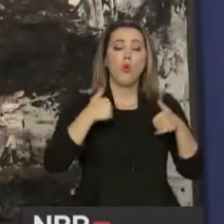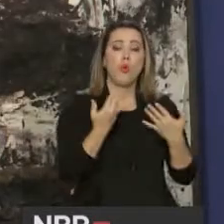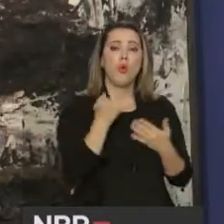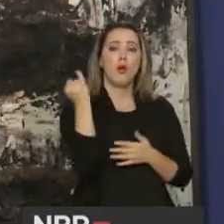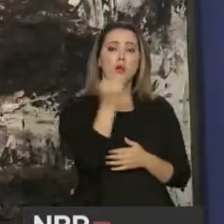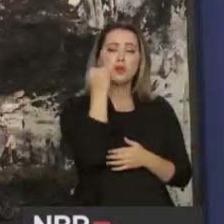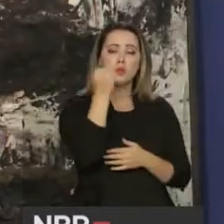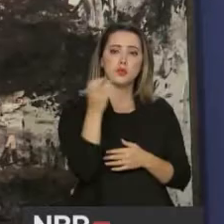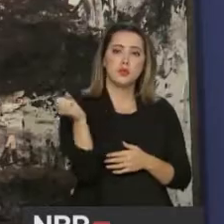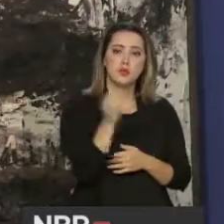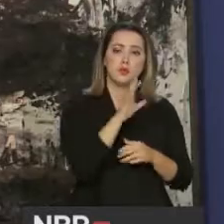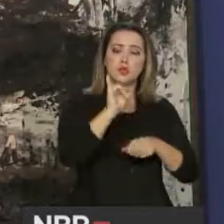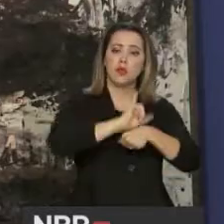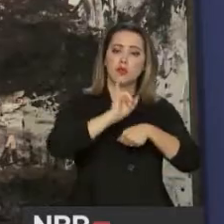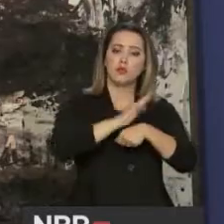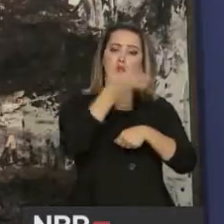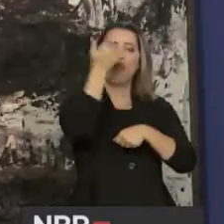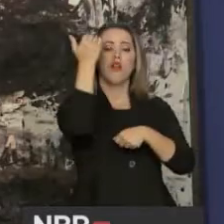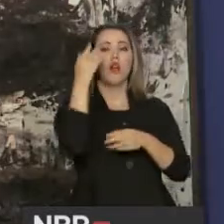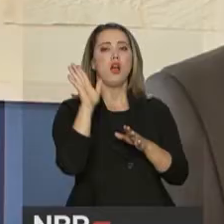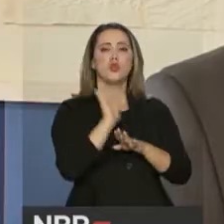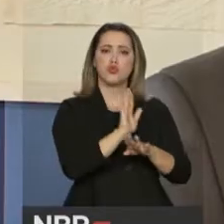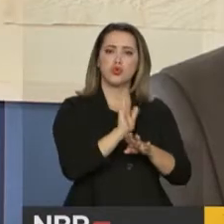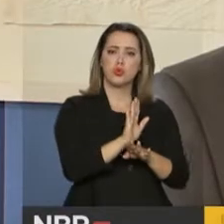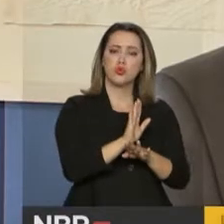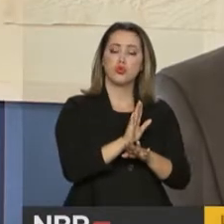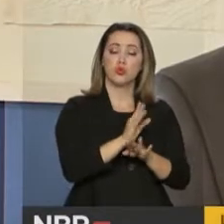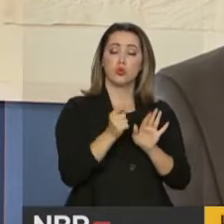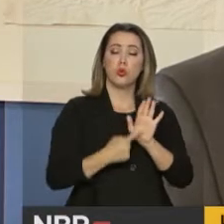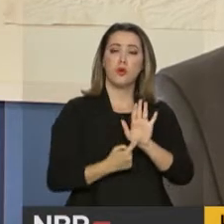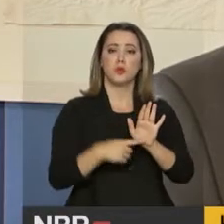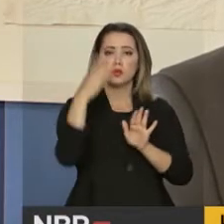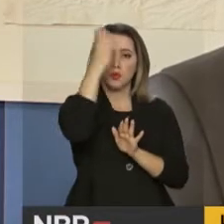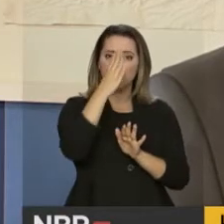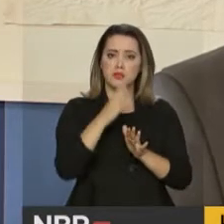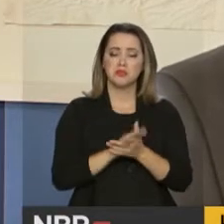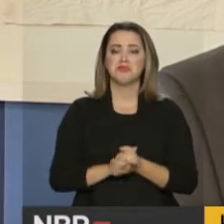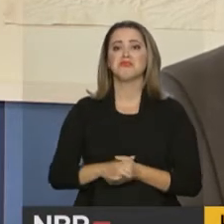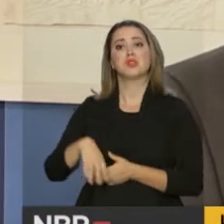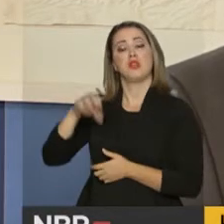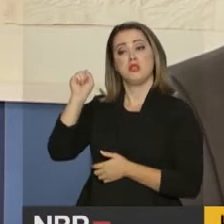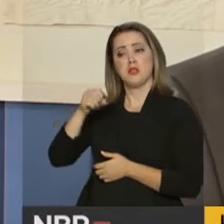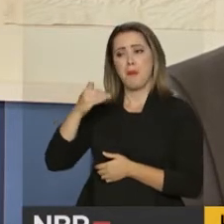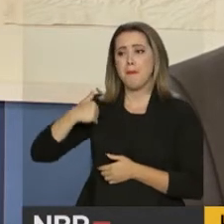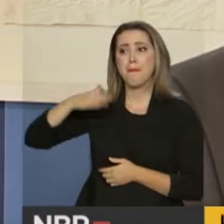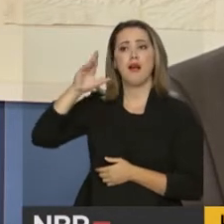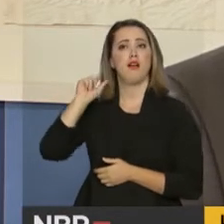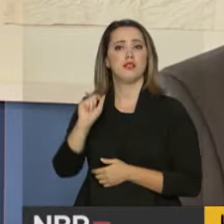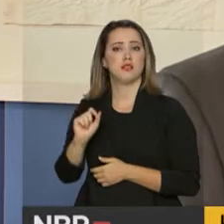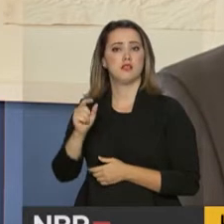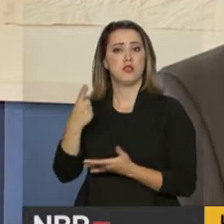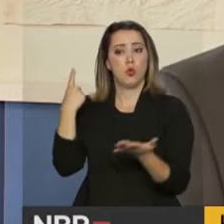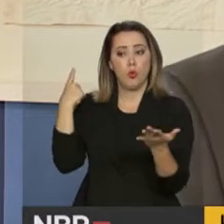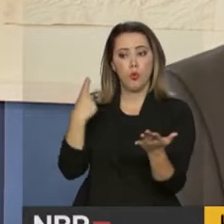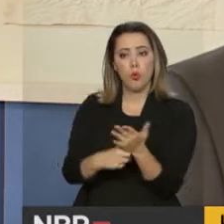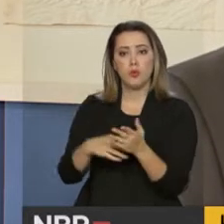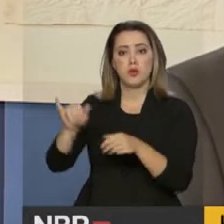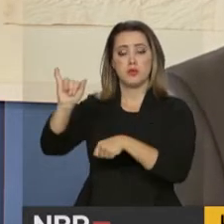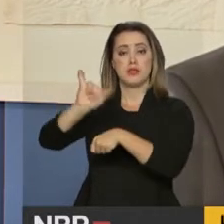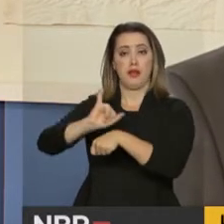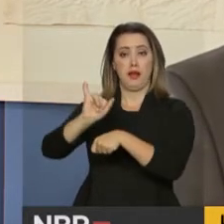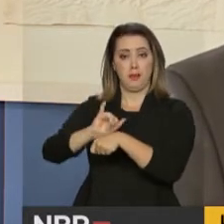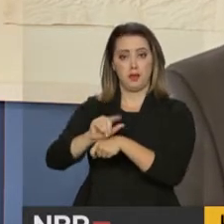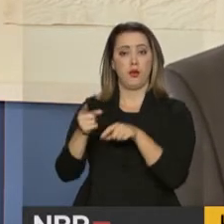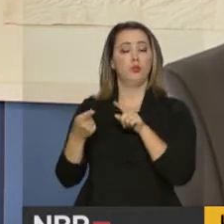em 1967? Ajudou a projetar o Brasil? Eu diria que, mais do que isso, ajudou a consolidar a capital, por